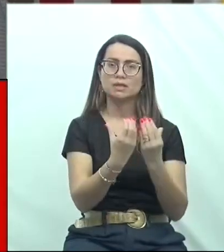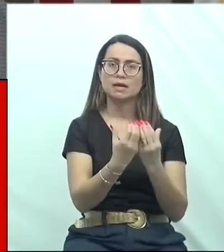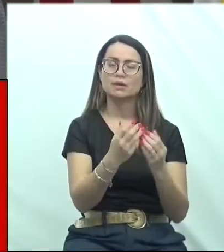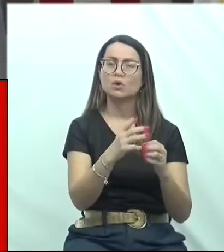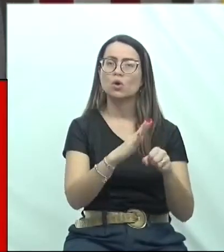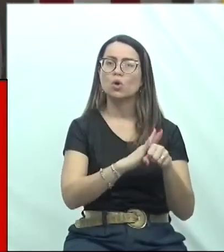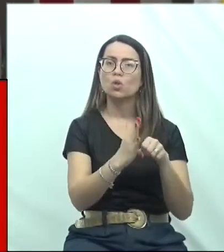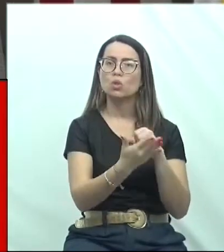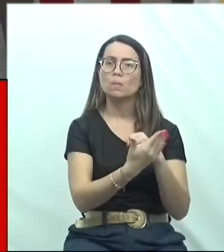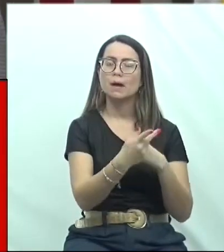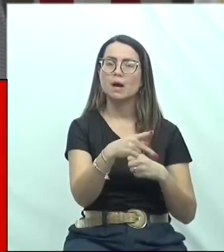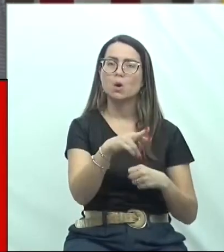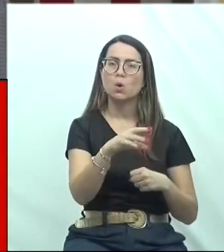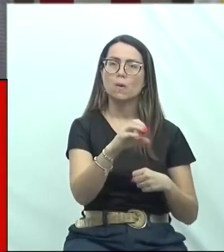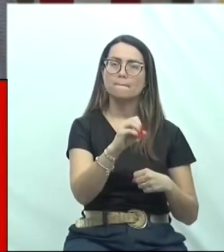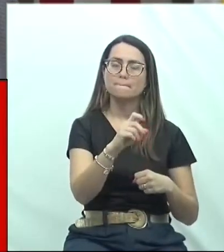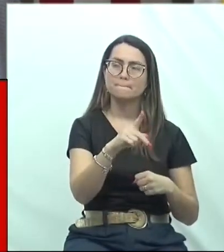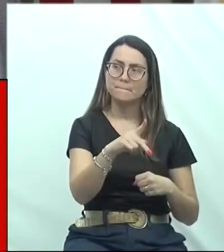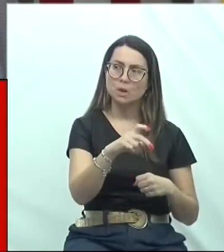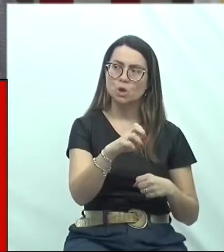fazer a população